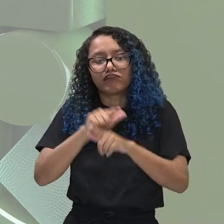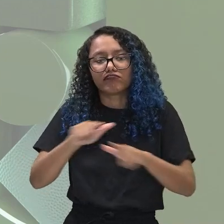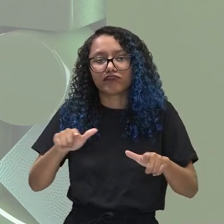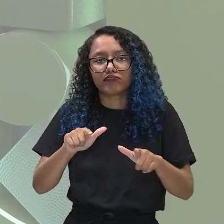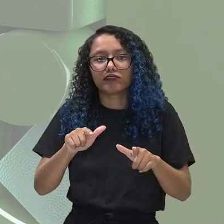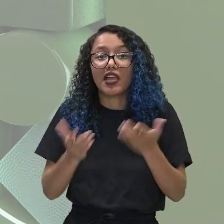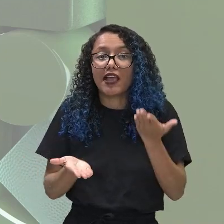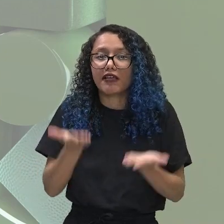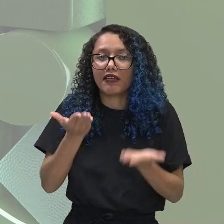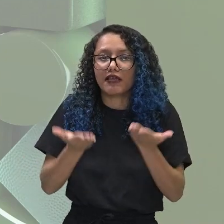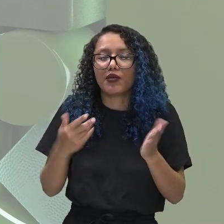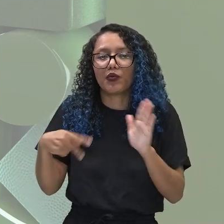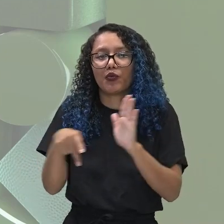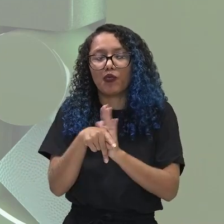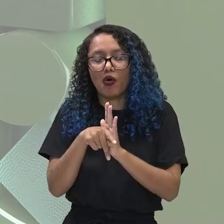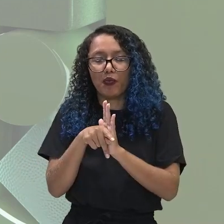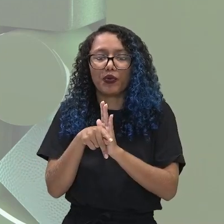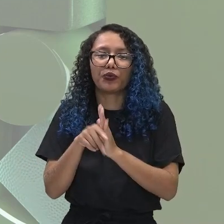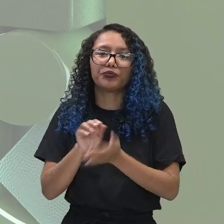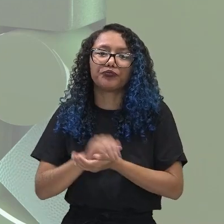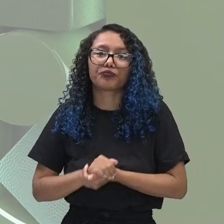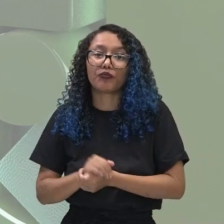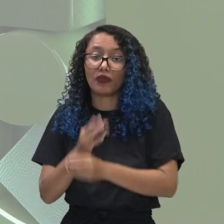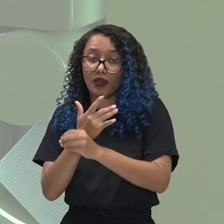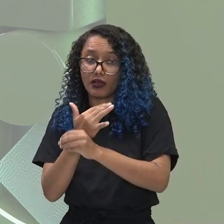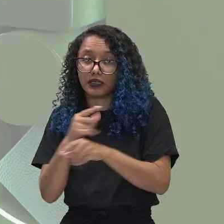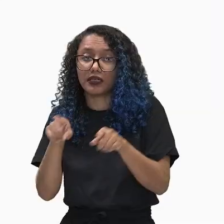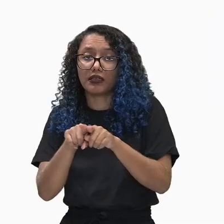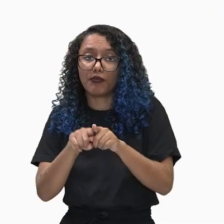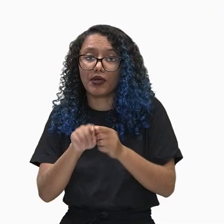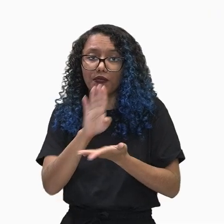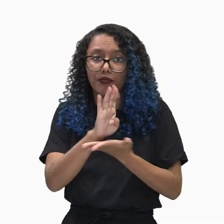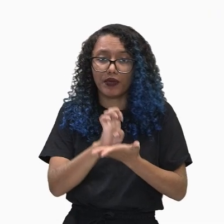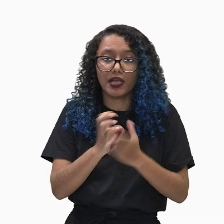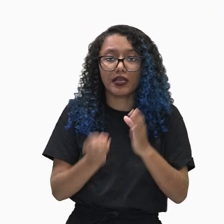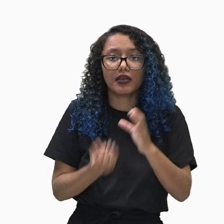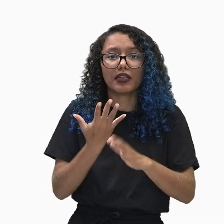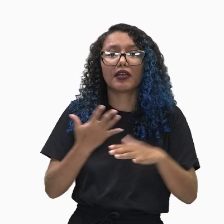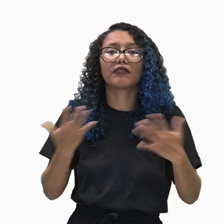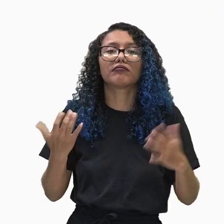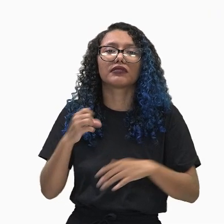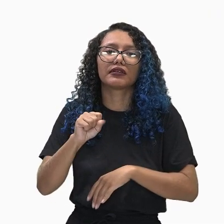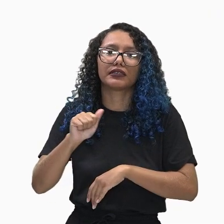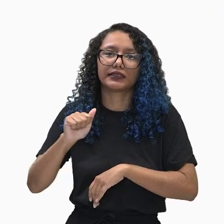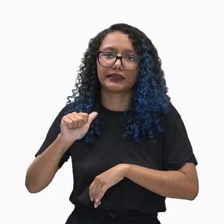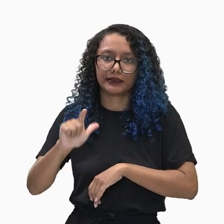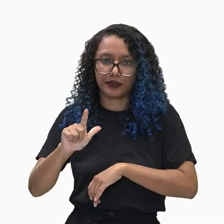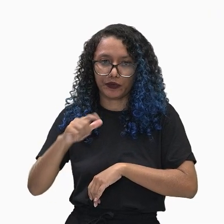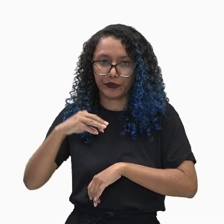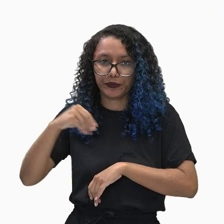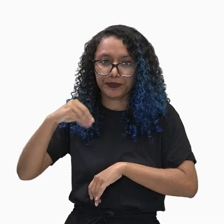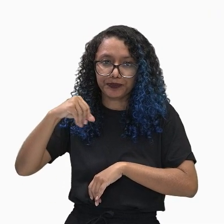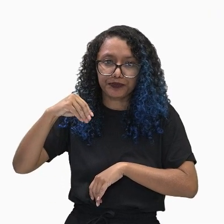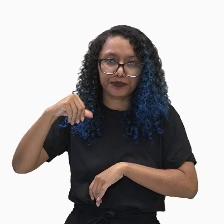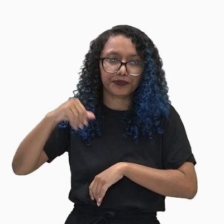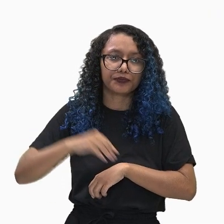quê? Um sal. Então, vamos ver a fórmula dos sais. Então, tá